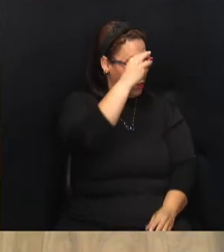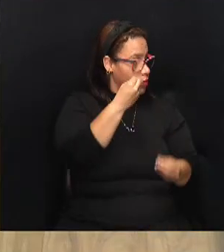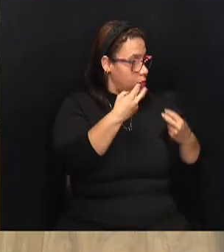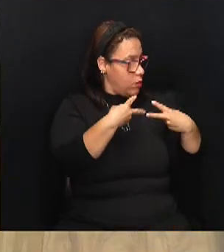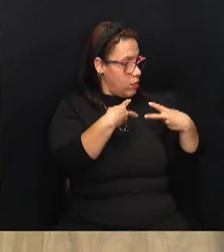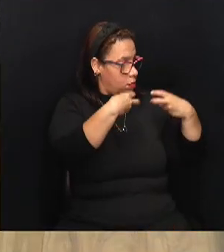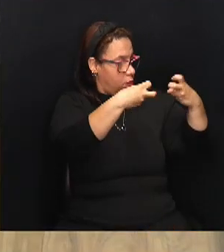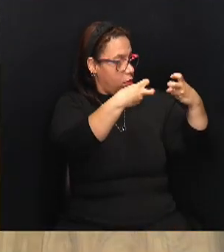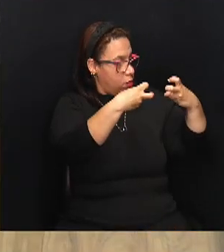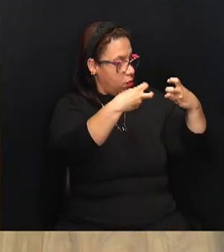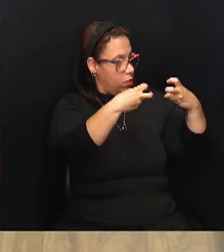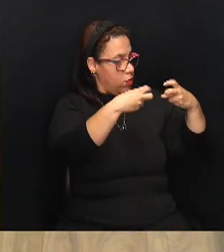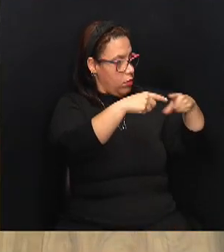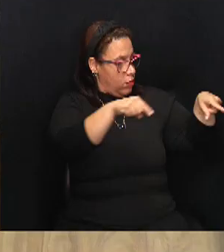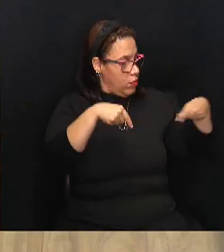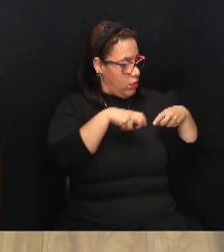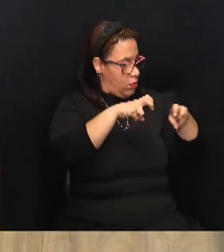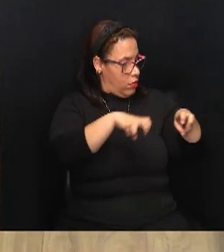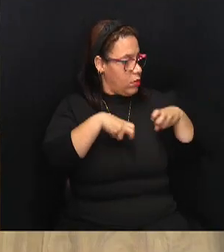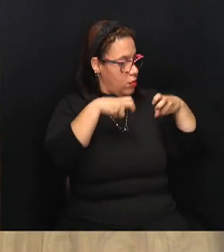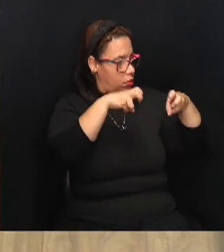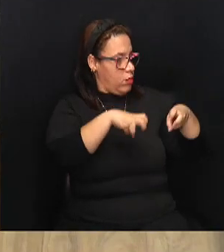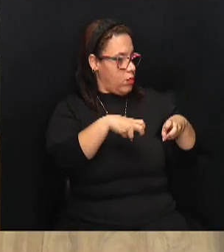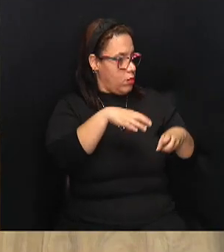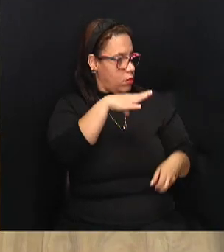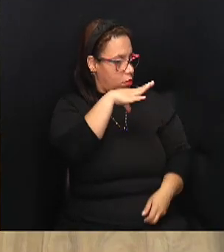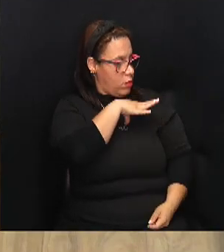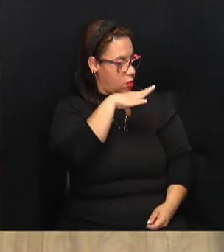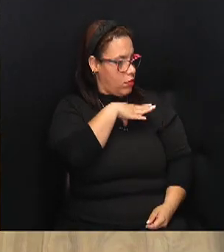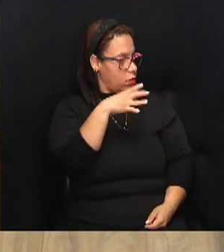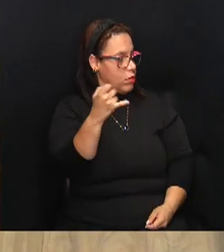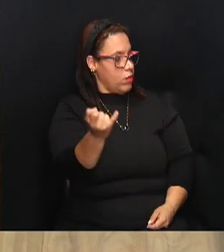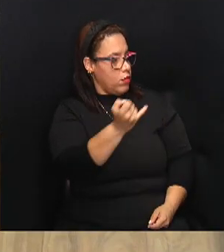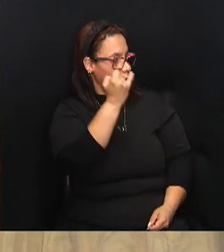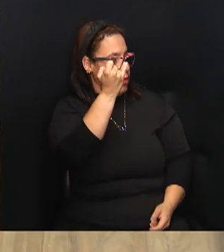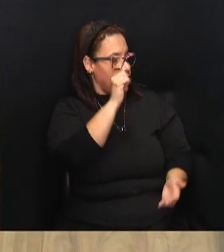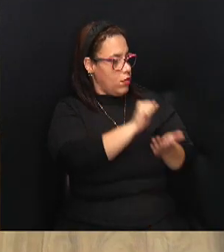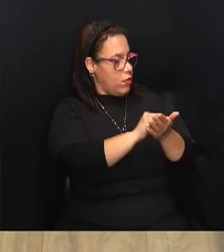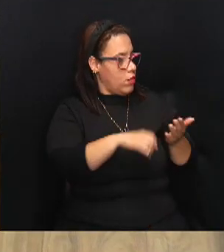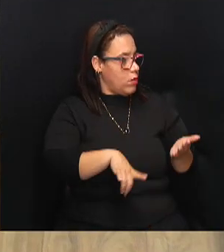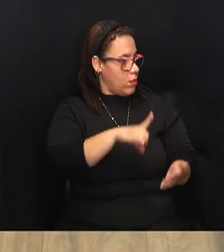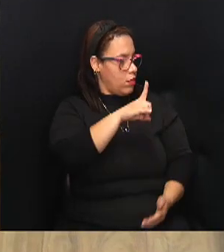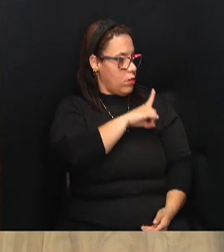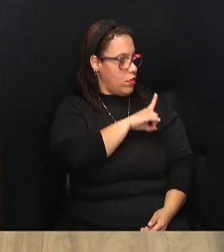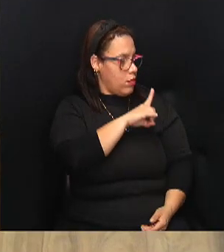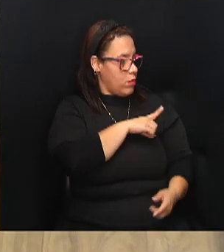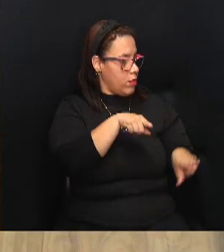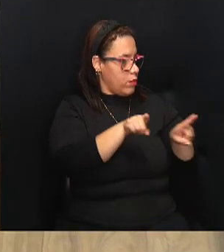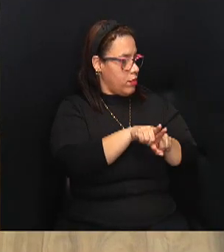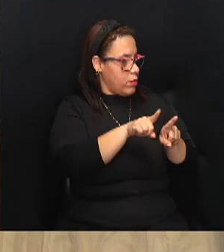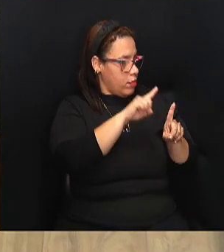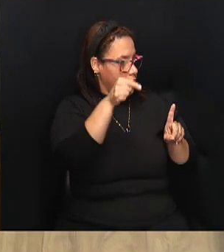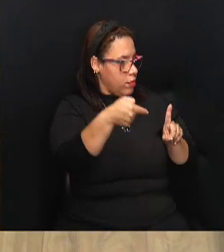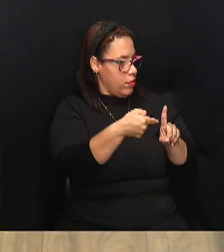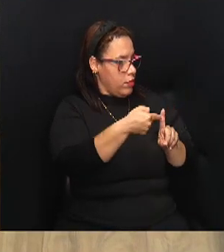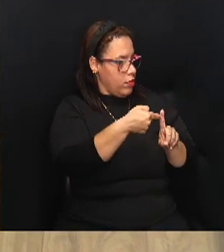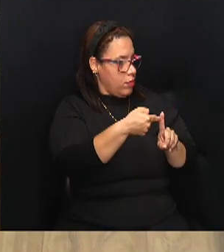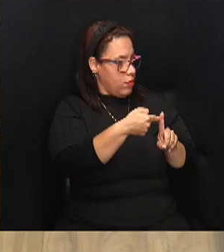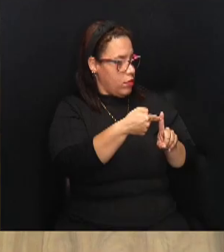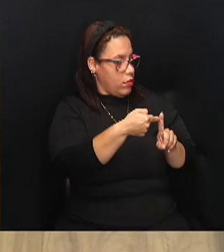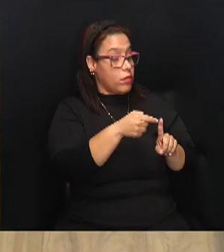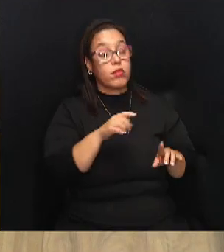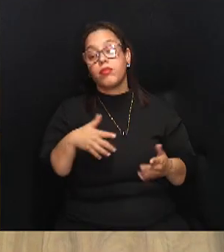essa questão de área rural do nosso município e a importância da atividade delegada também atingir esse setor?